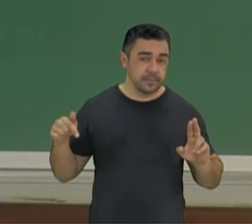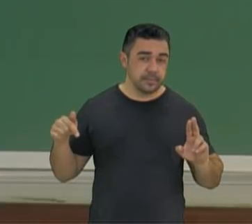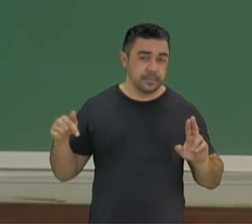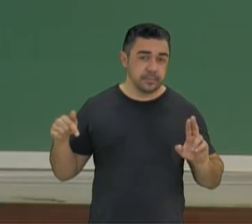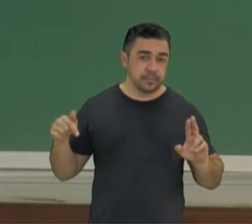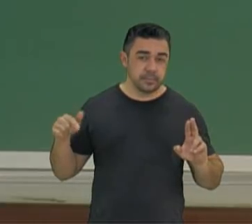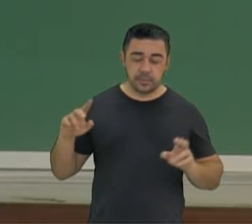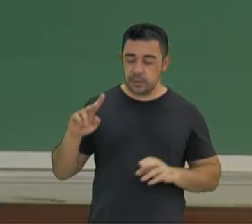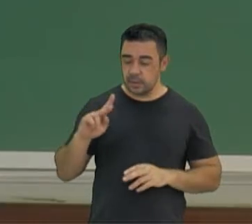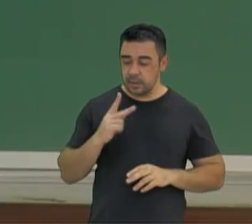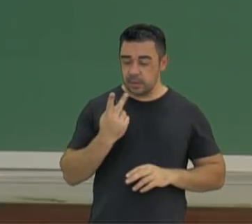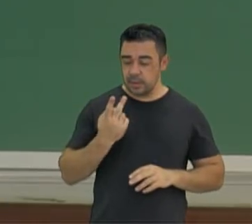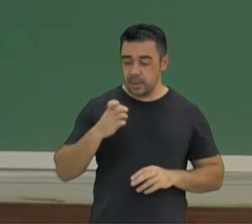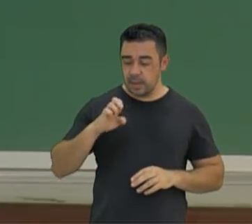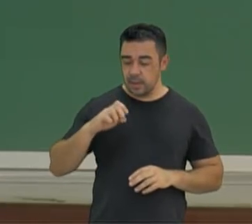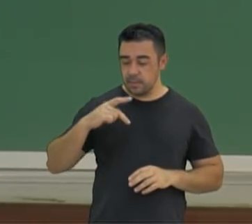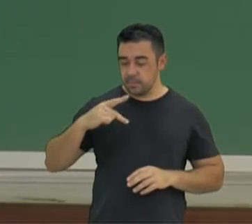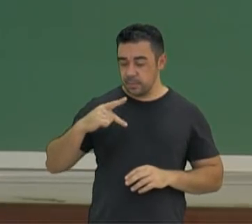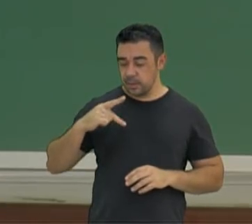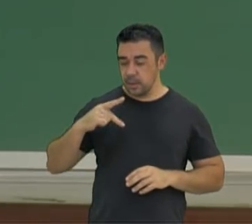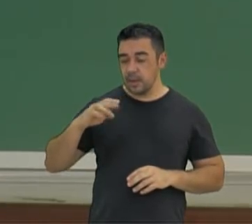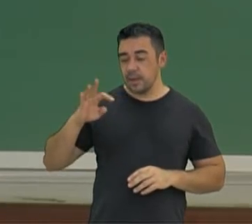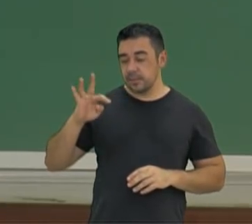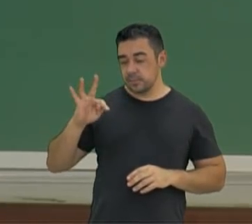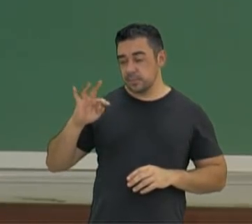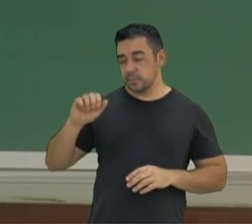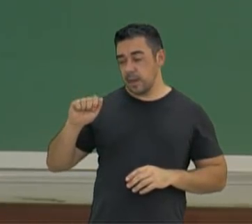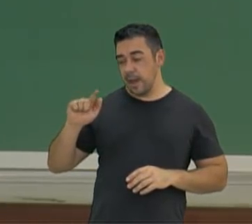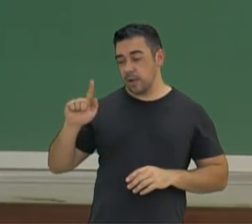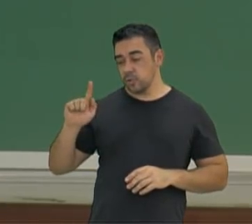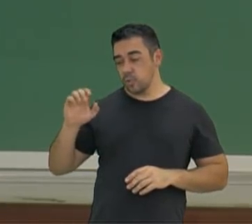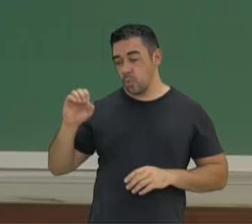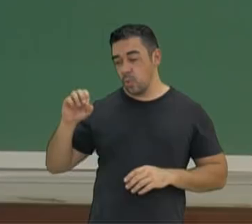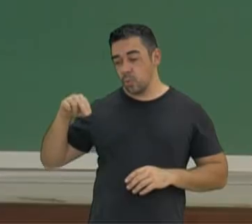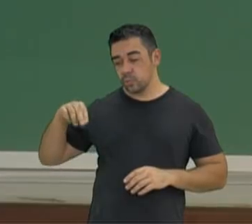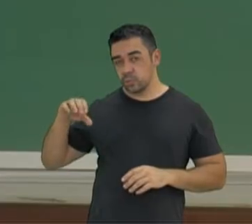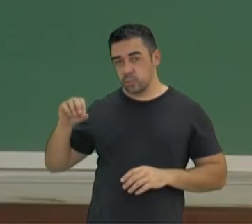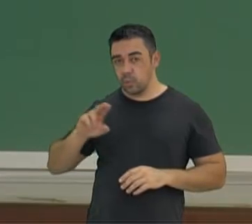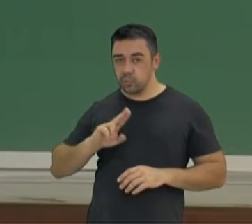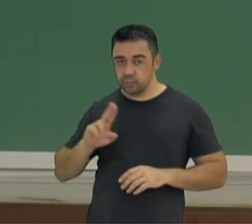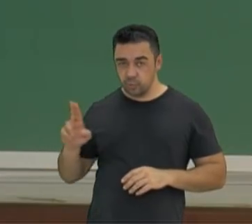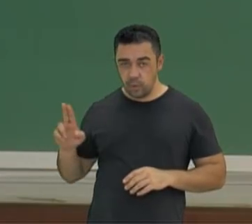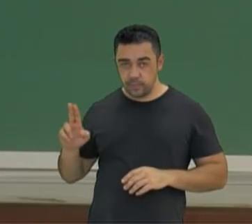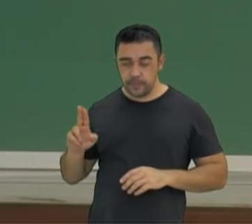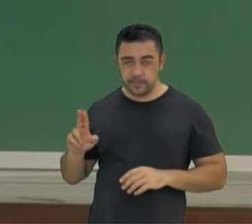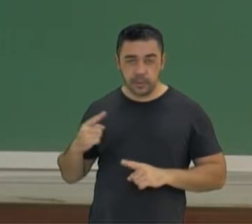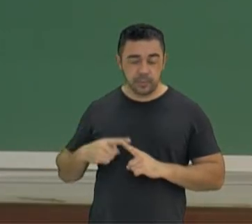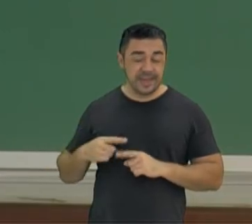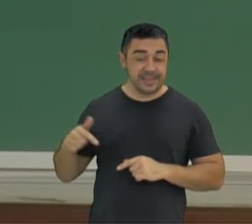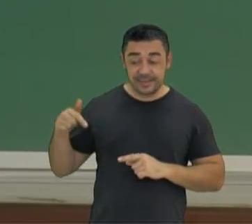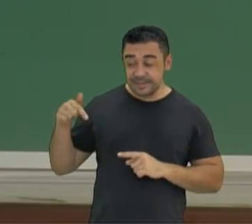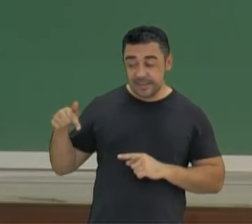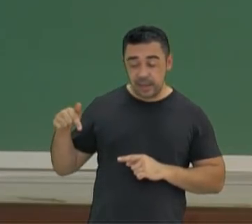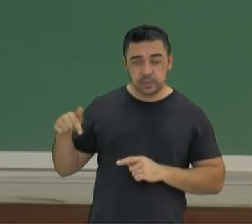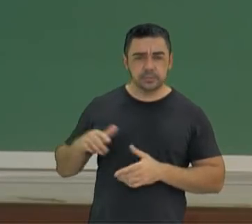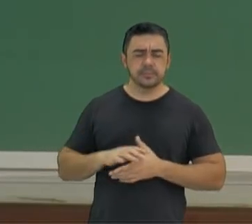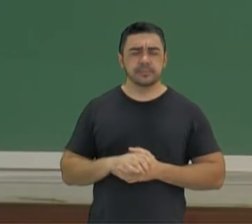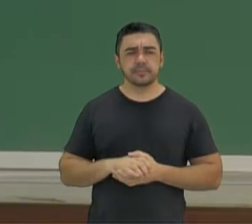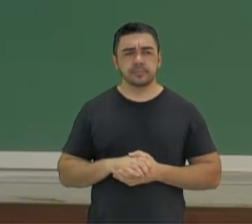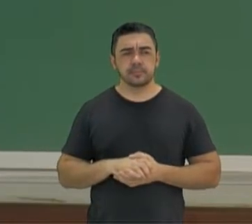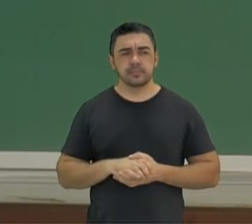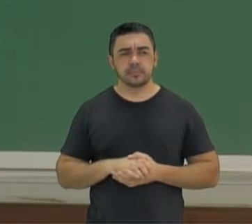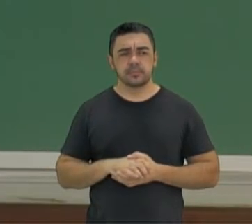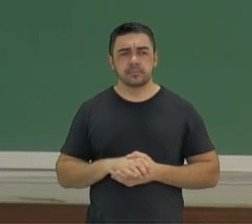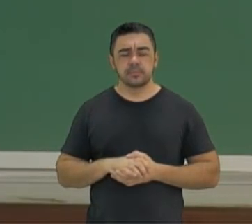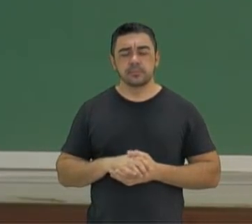Um heptágono. Lembram da aula de figuras geométricas? Heptágono. 7 lados. Então,